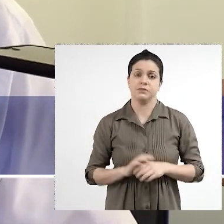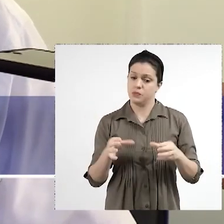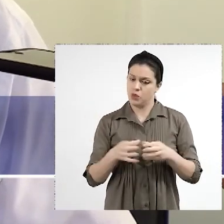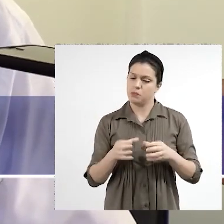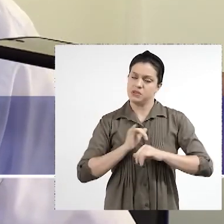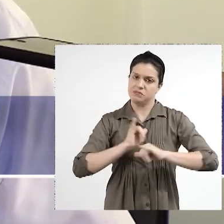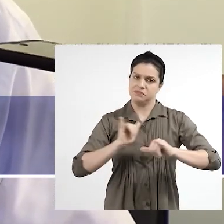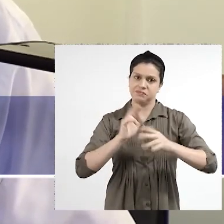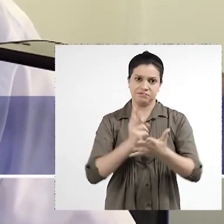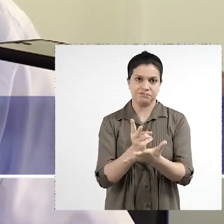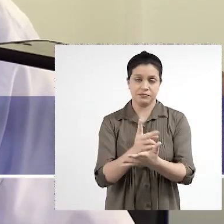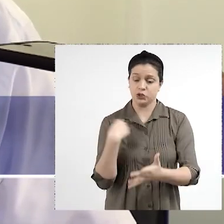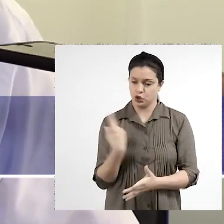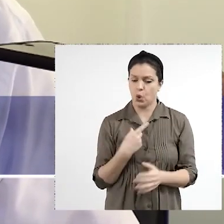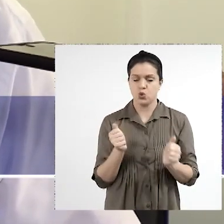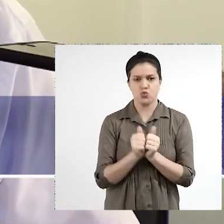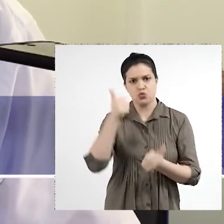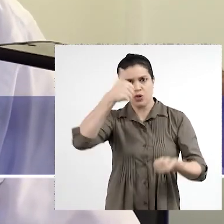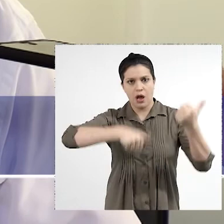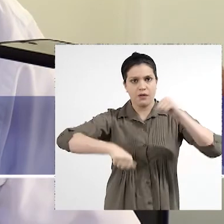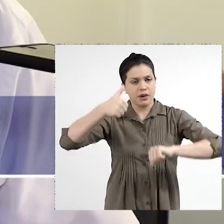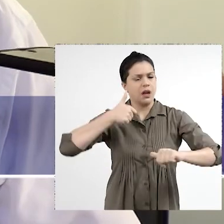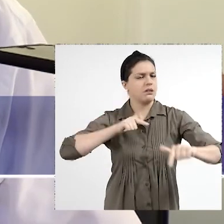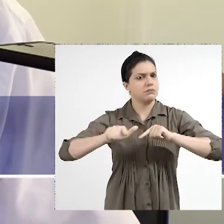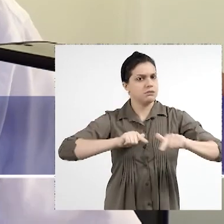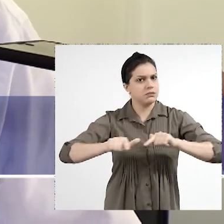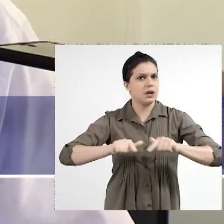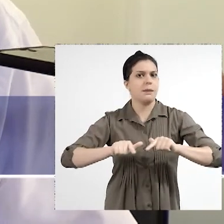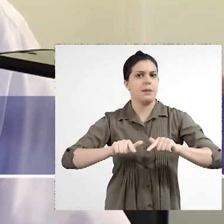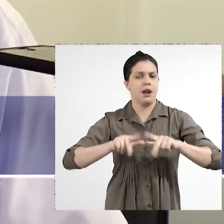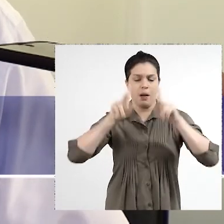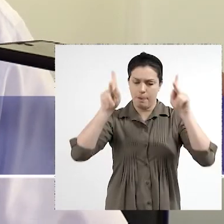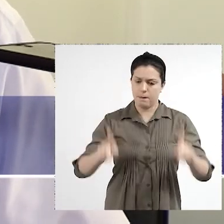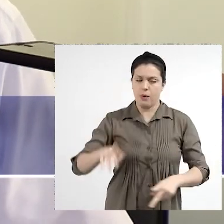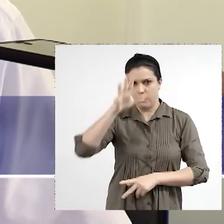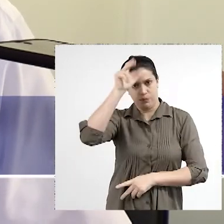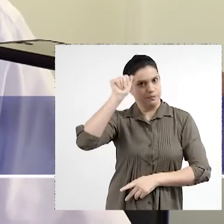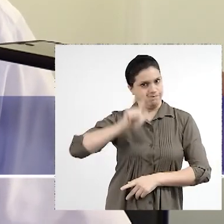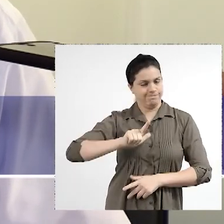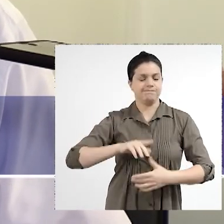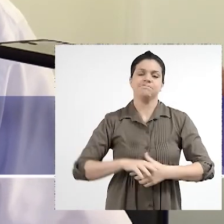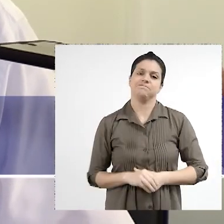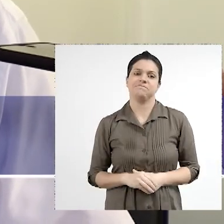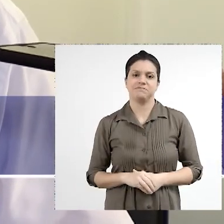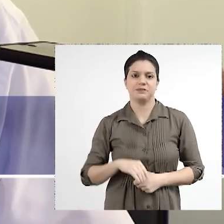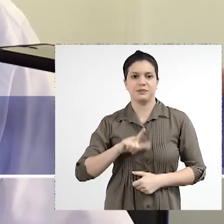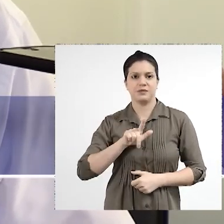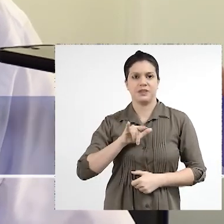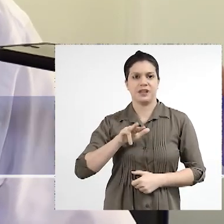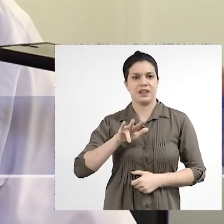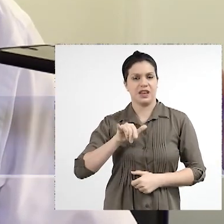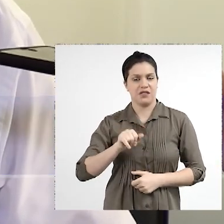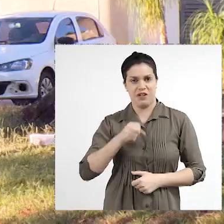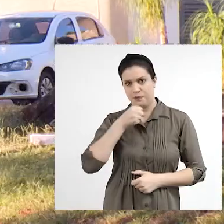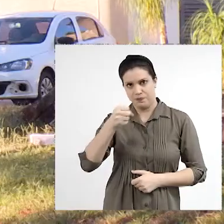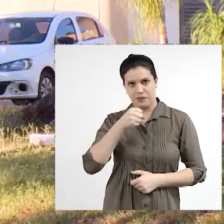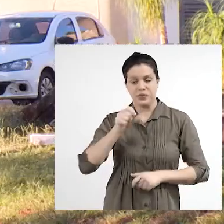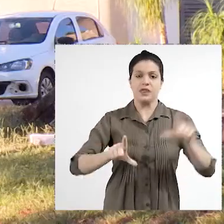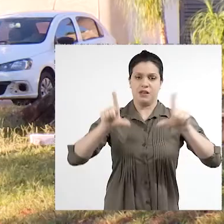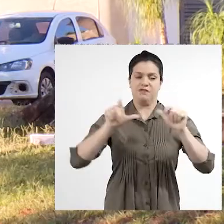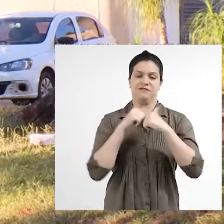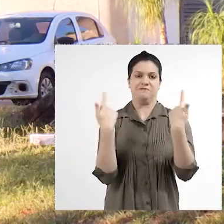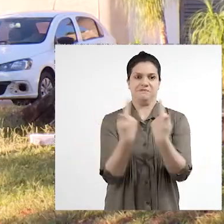essa comissão de calamidade, né? E nós estaremos juntos trabalhando em favor da população sul-mato-grossense.